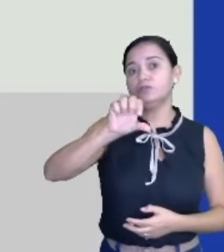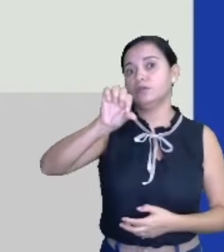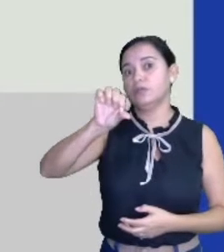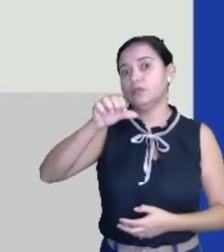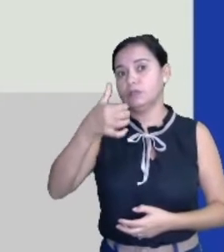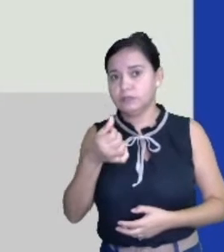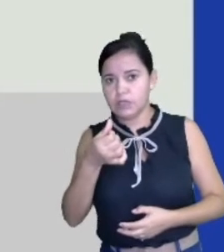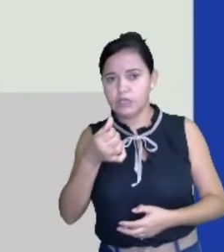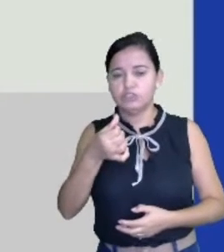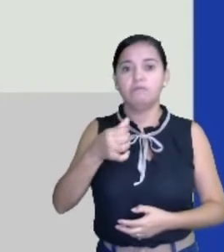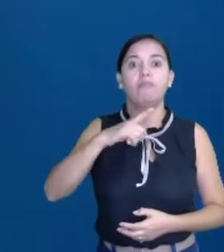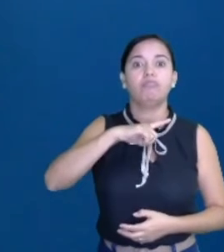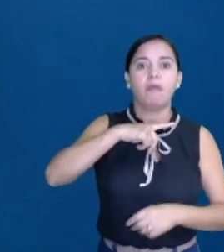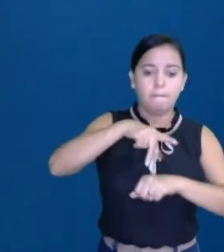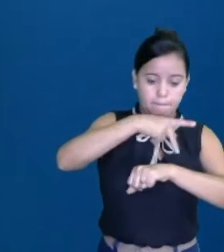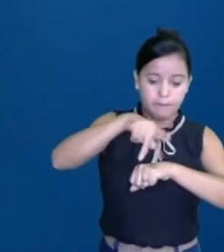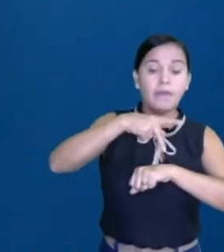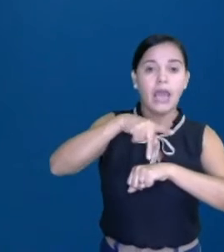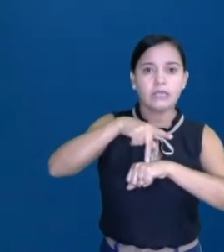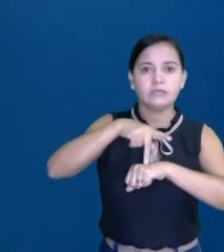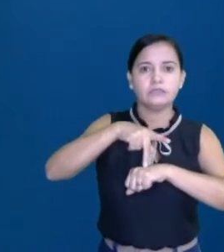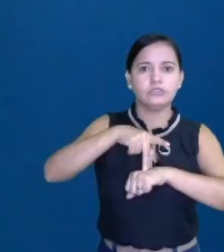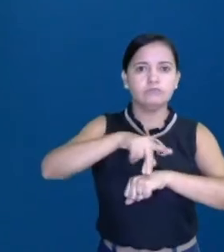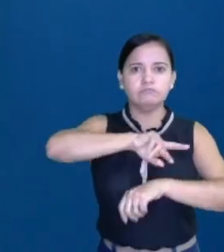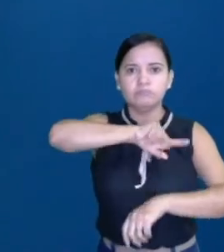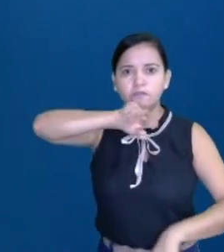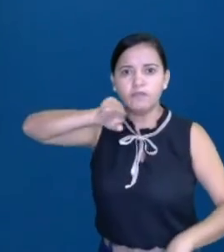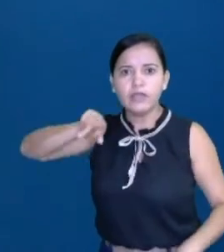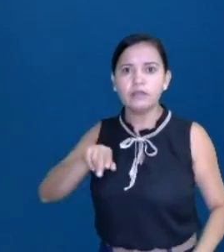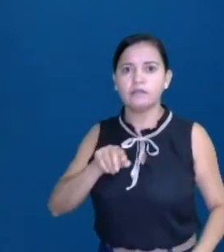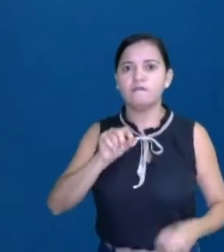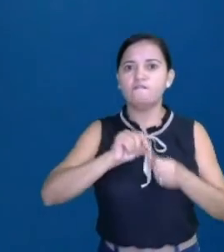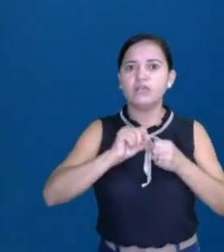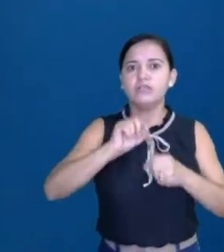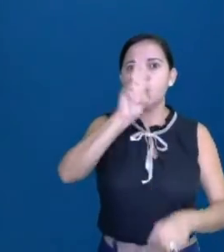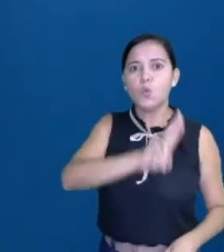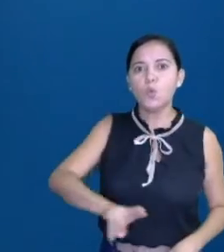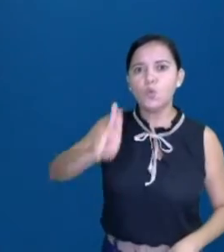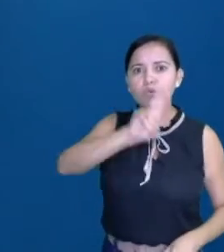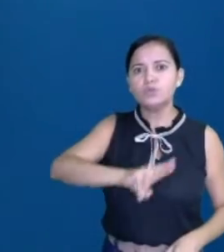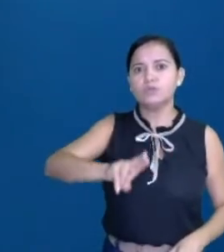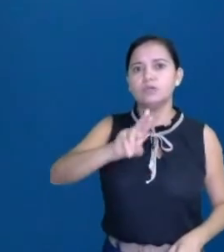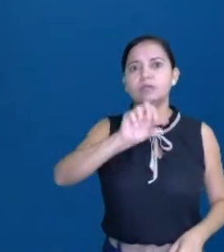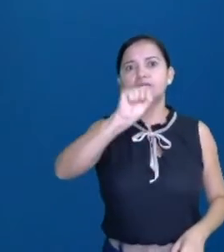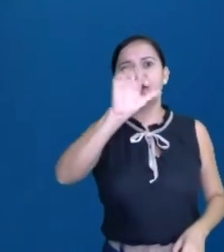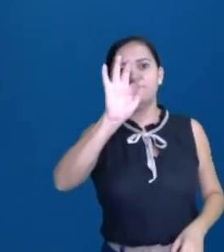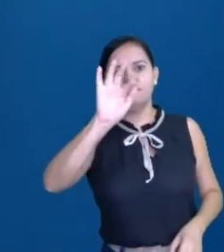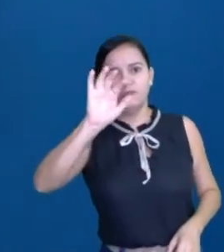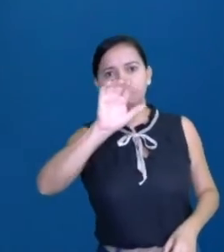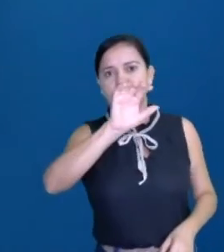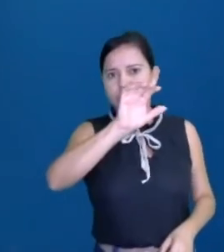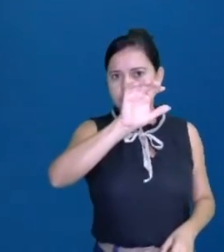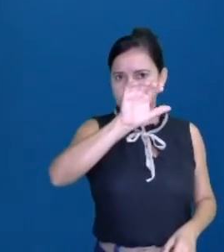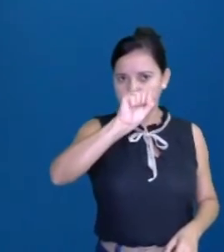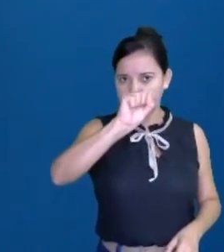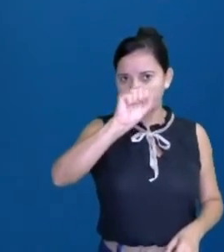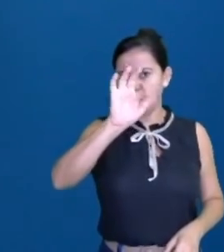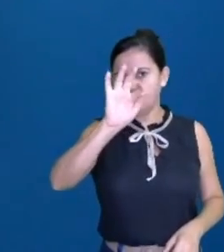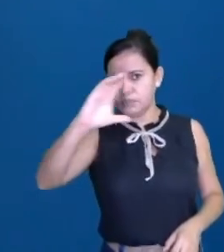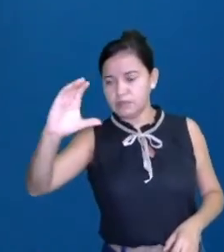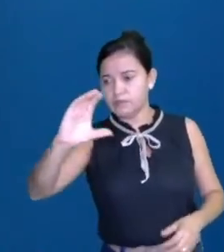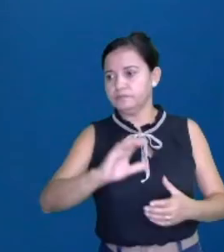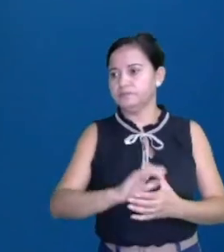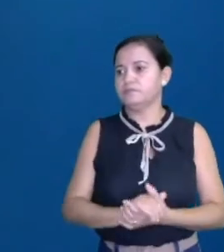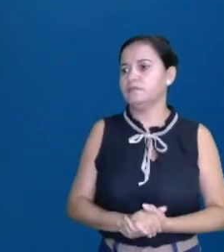são os países que emitiam ou que faziam uso dos chamados CF6. Mas, meado